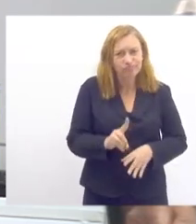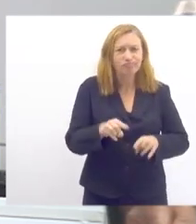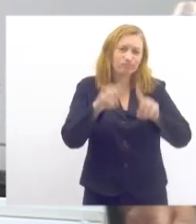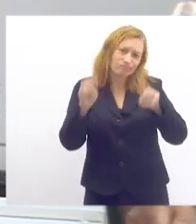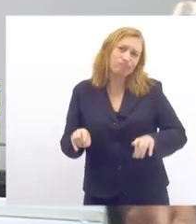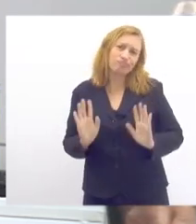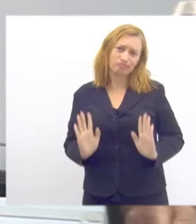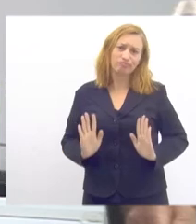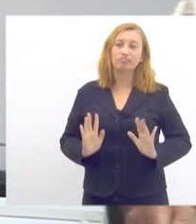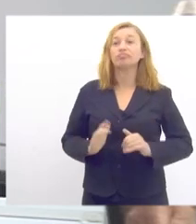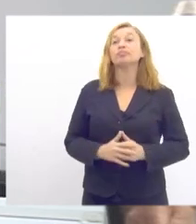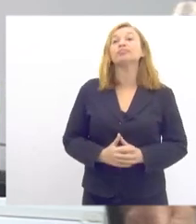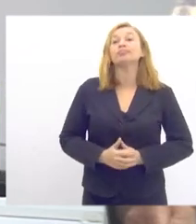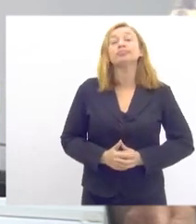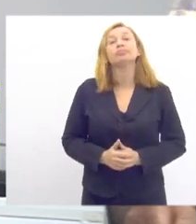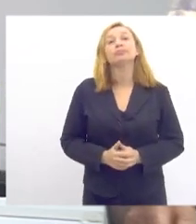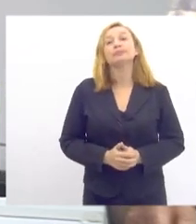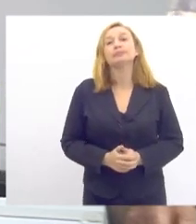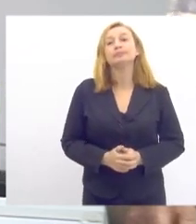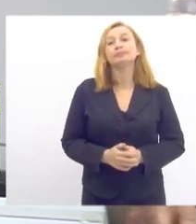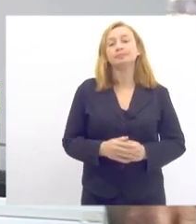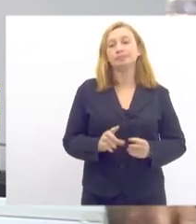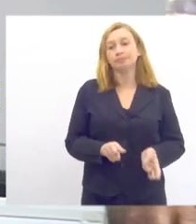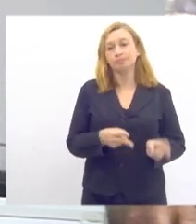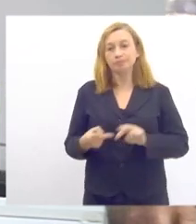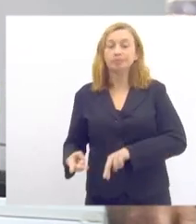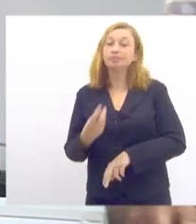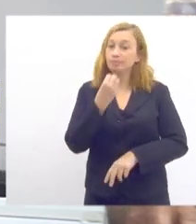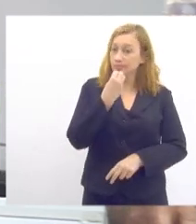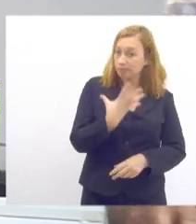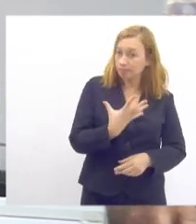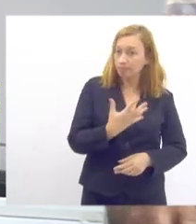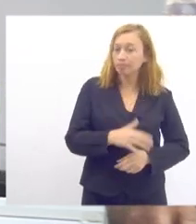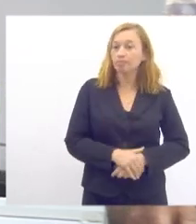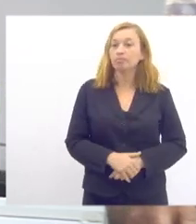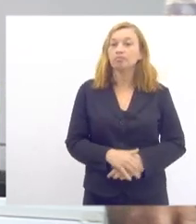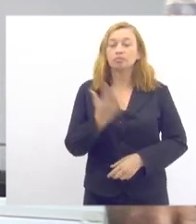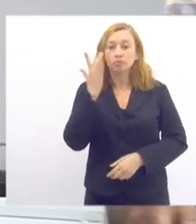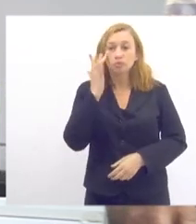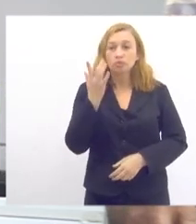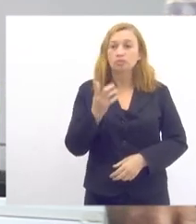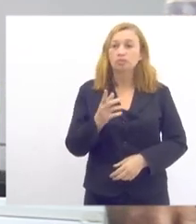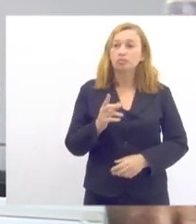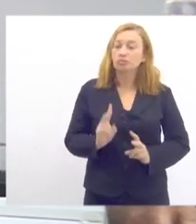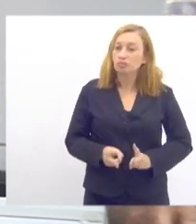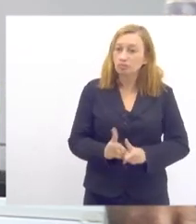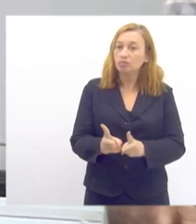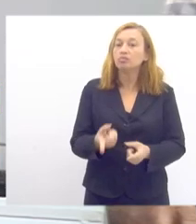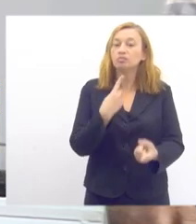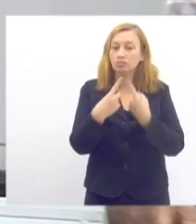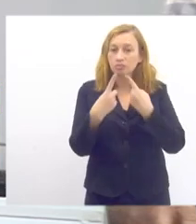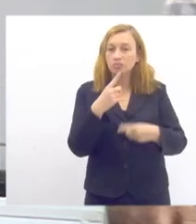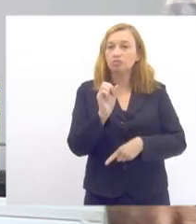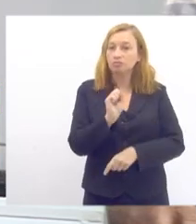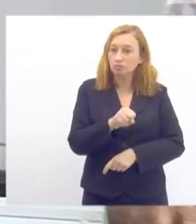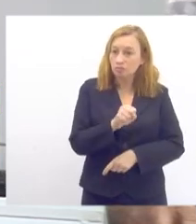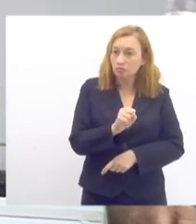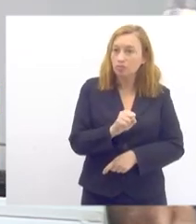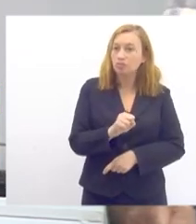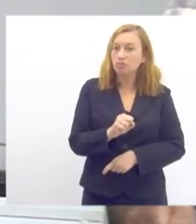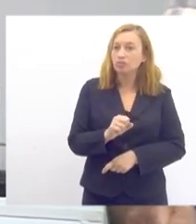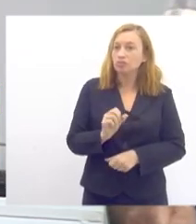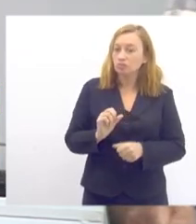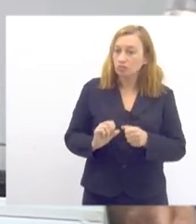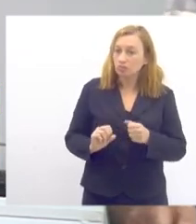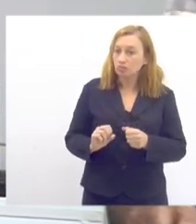servidor. Os encaminhamentos são positivos, Eu acho que a gente tem que continuar o debate, como a gente vem